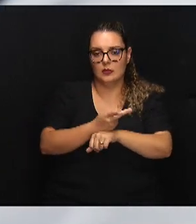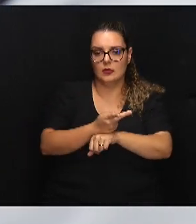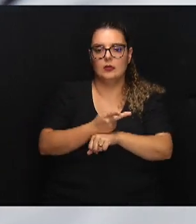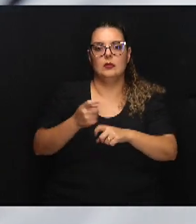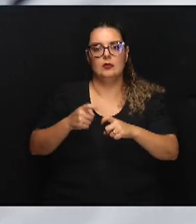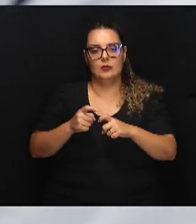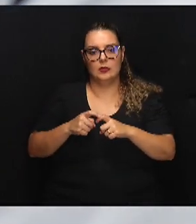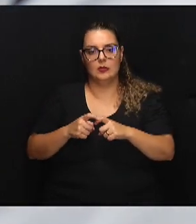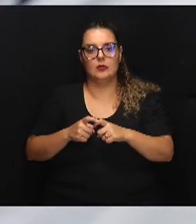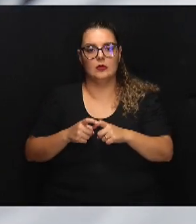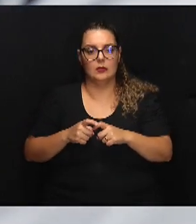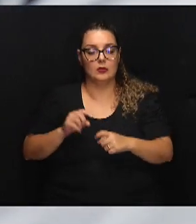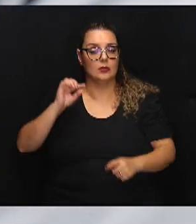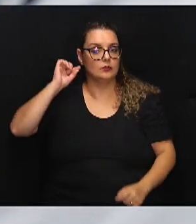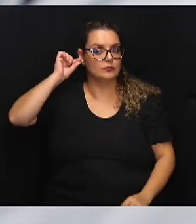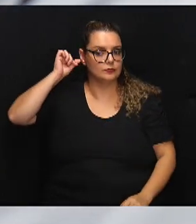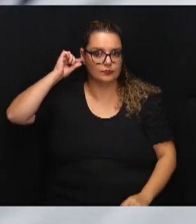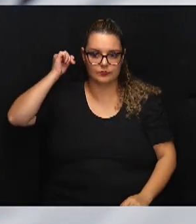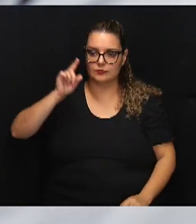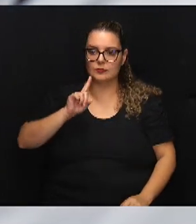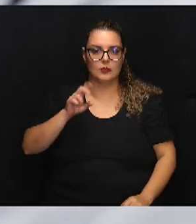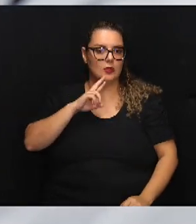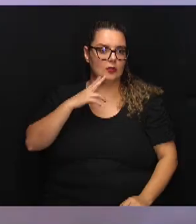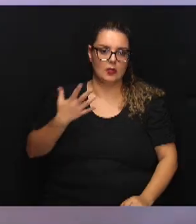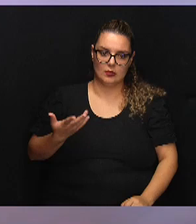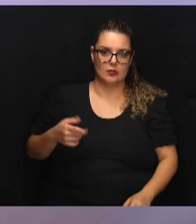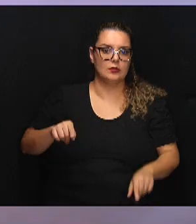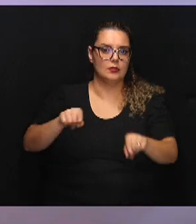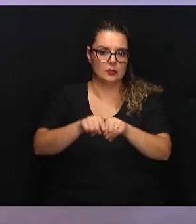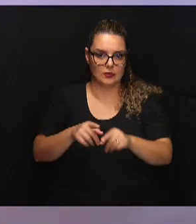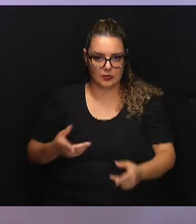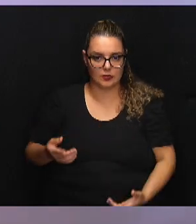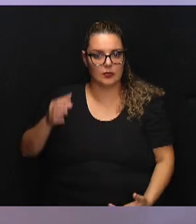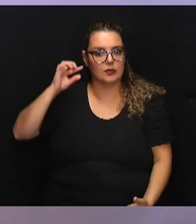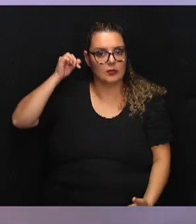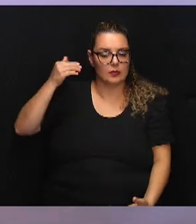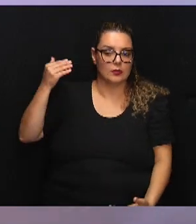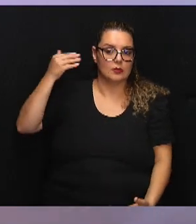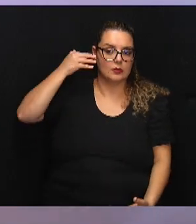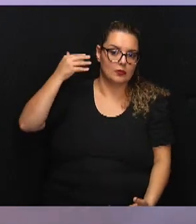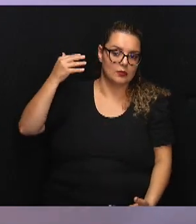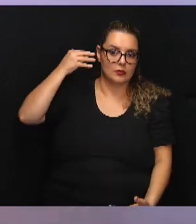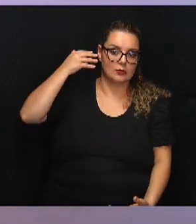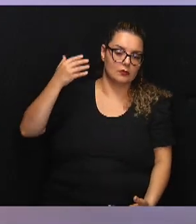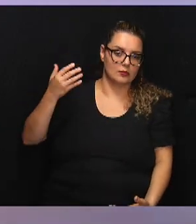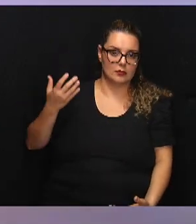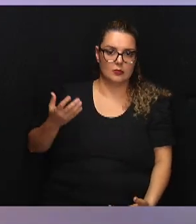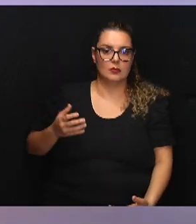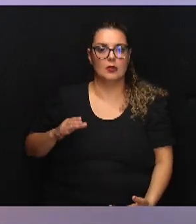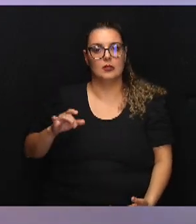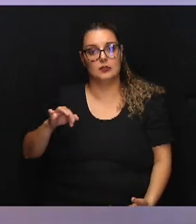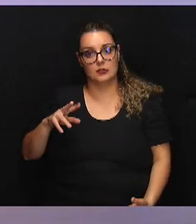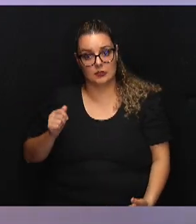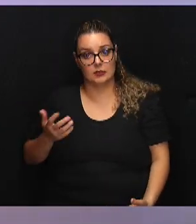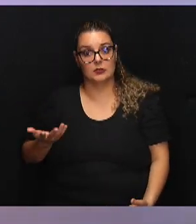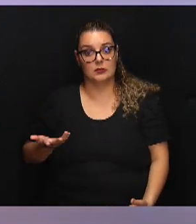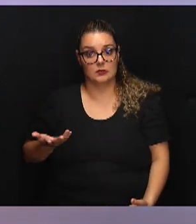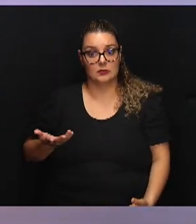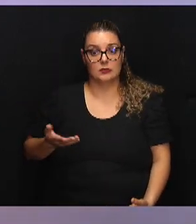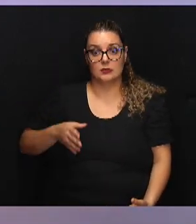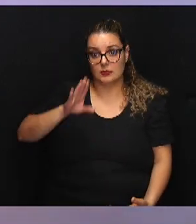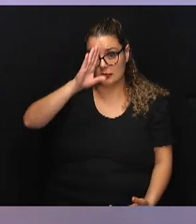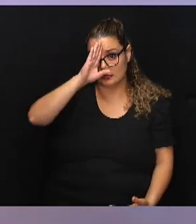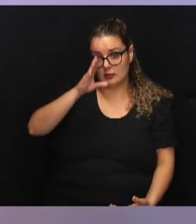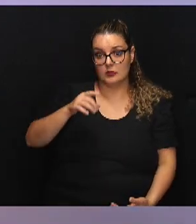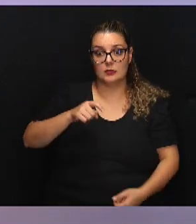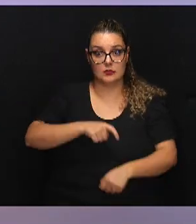o cotonete não vai resolver isso também. O cotonete vai só empurrar mais ainda essa cera. Então, principalmente agora,